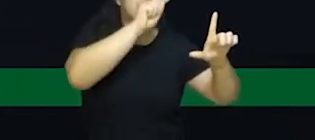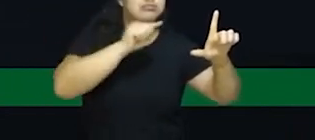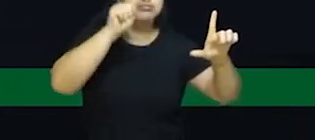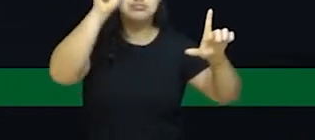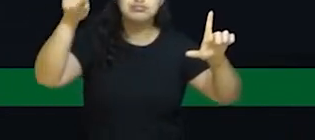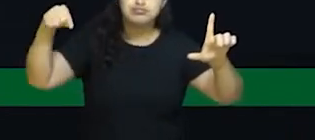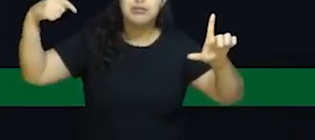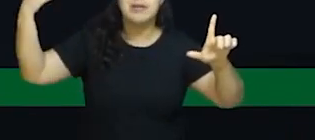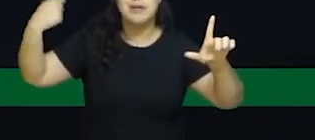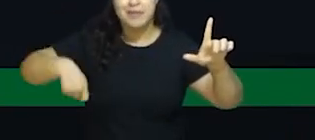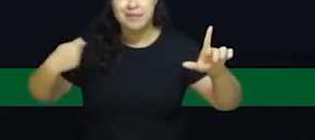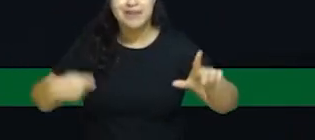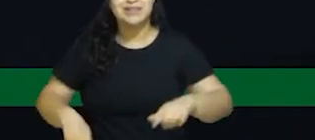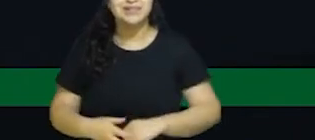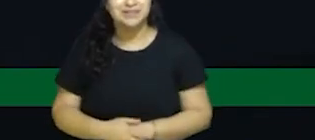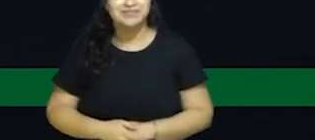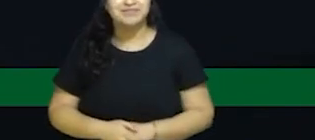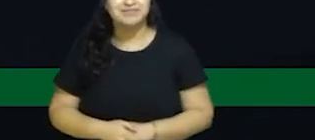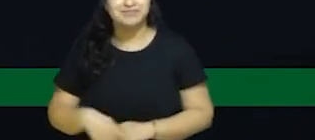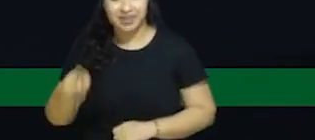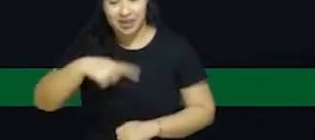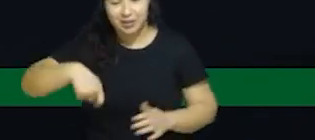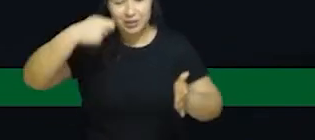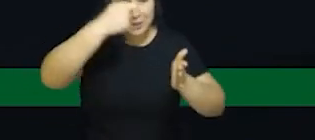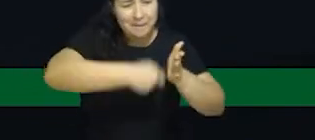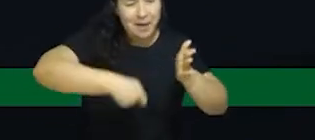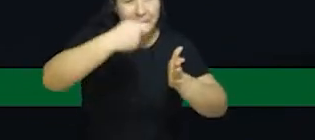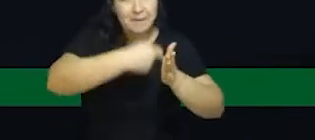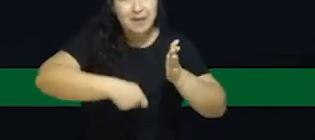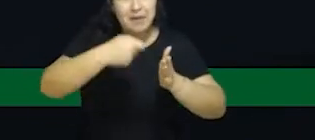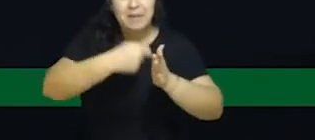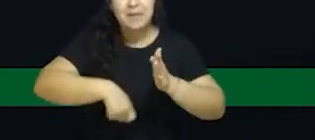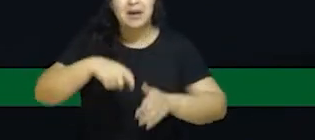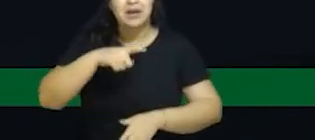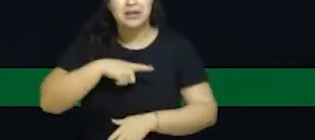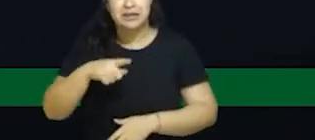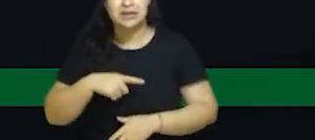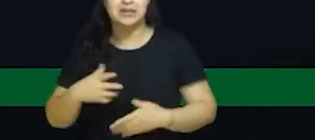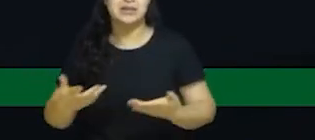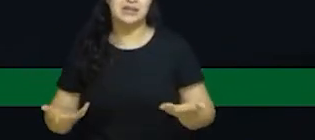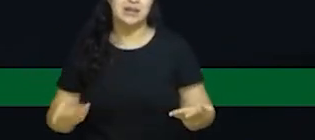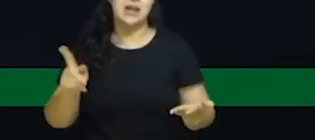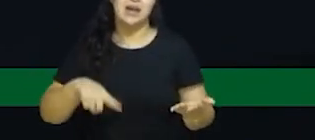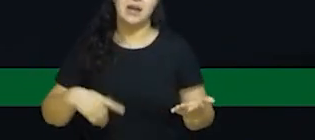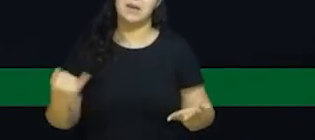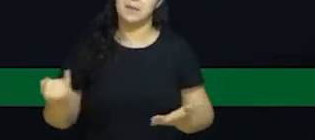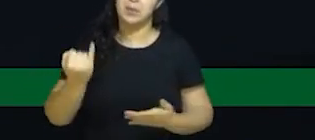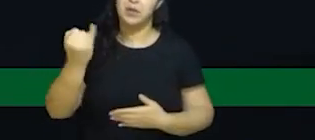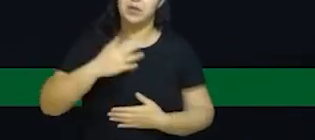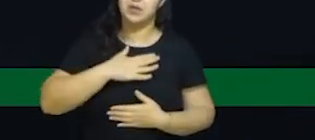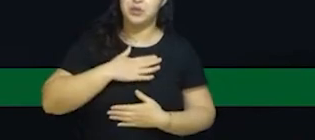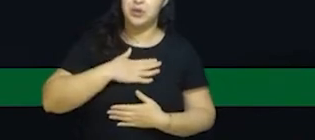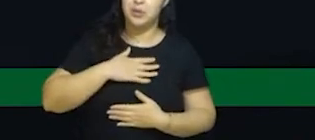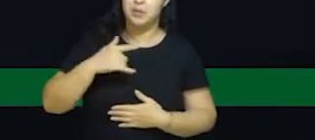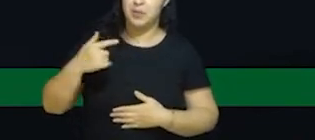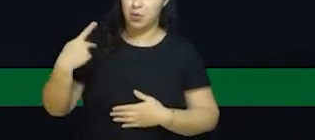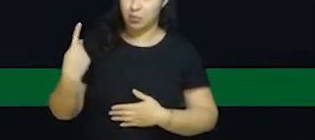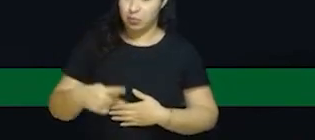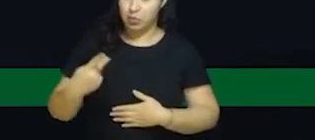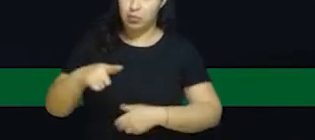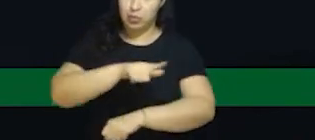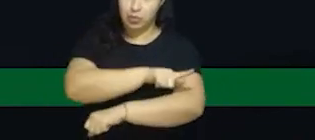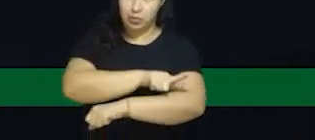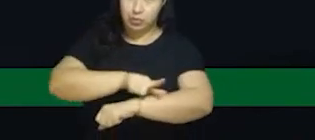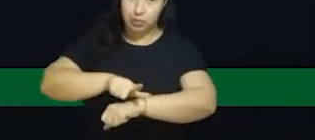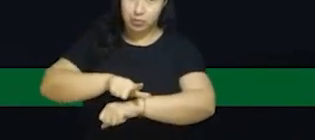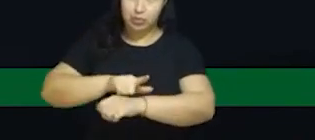e batalhando muito. Por isso, é tão importante e significativo para mim como lagiano, como